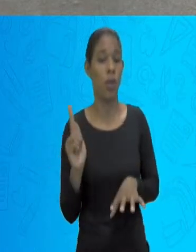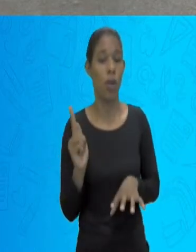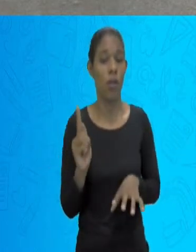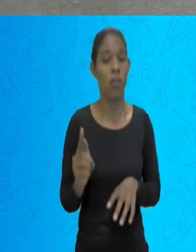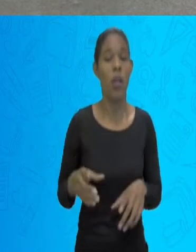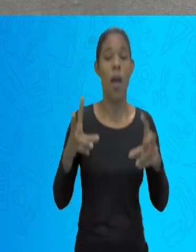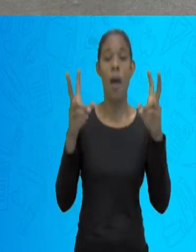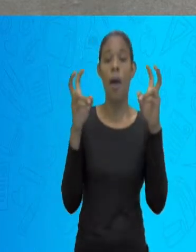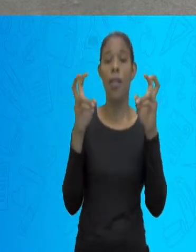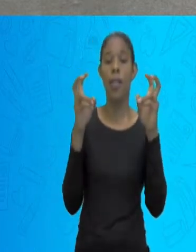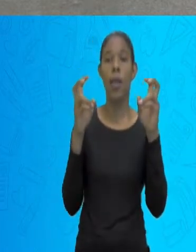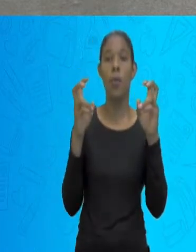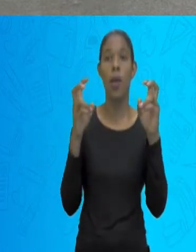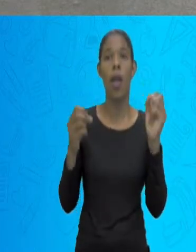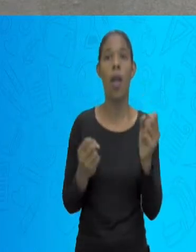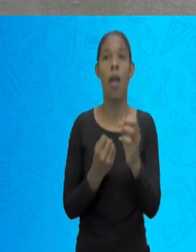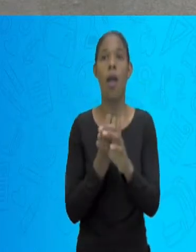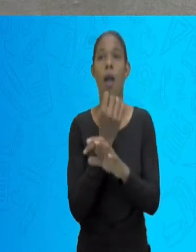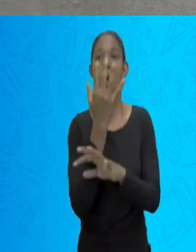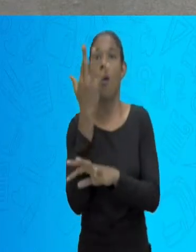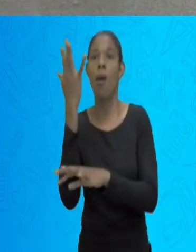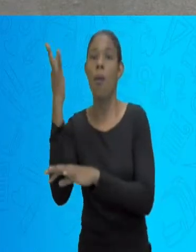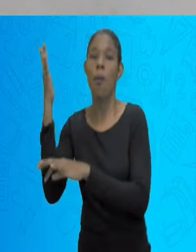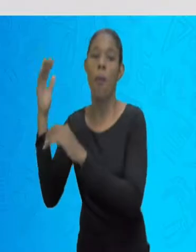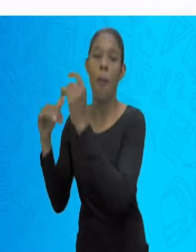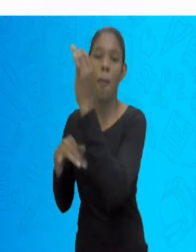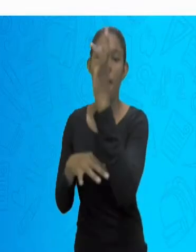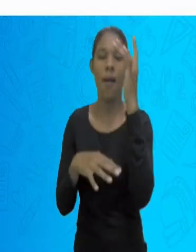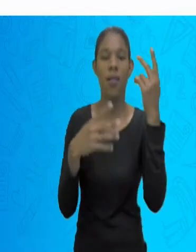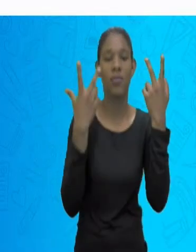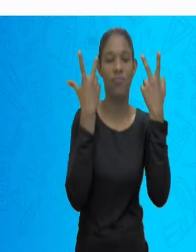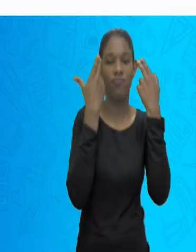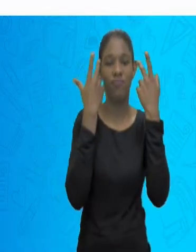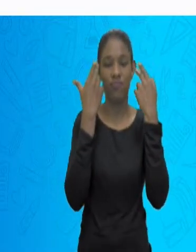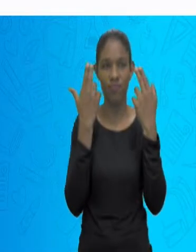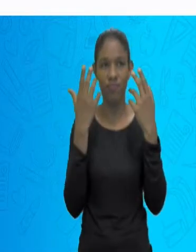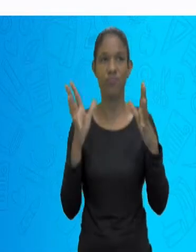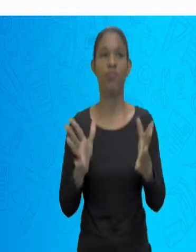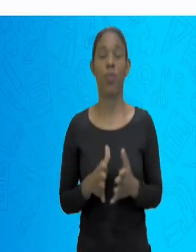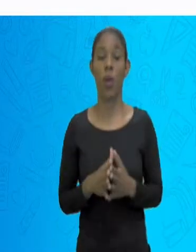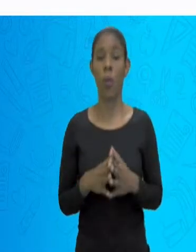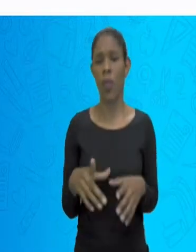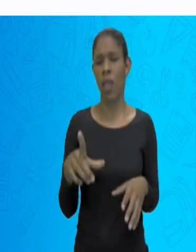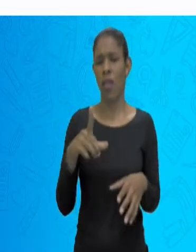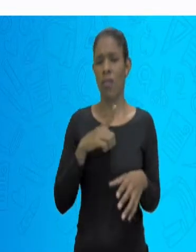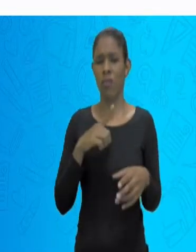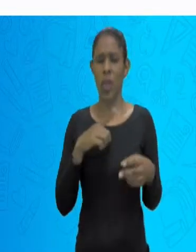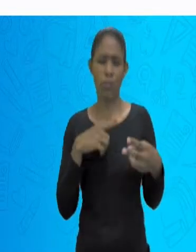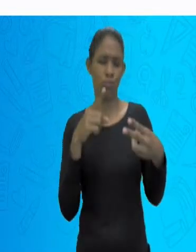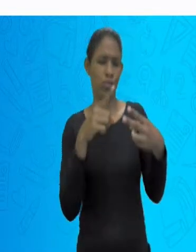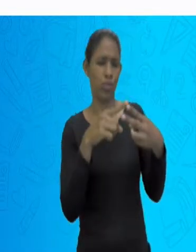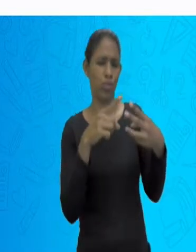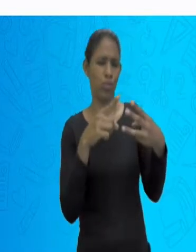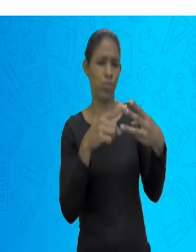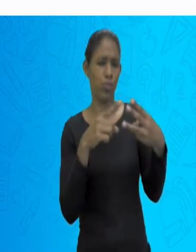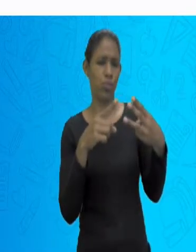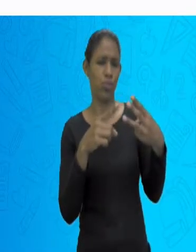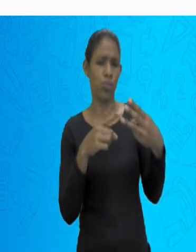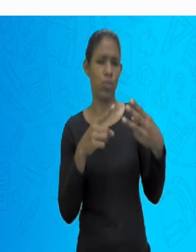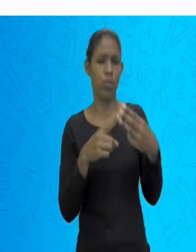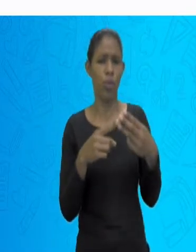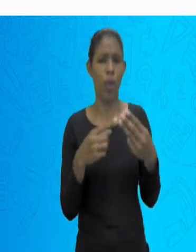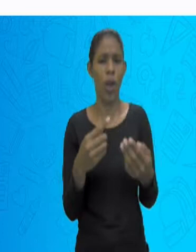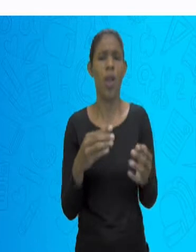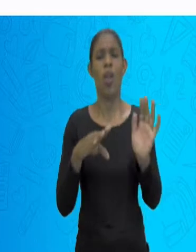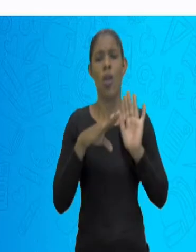Existem vários elementos que nos ajudam a observar e compreender o espaço geográfico ao nosso redor.